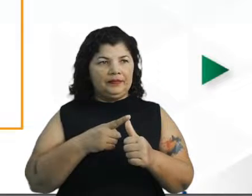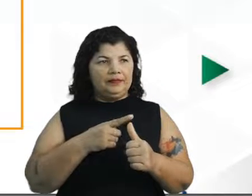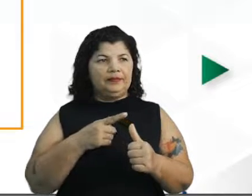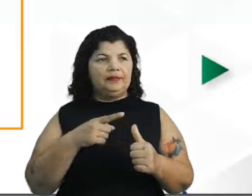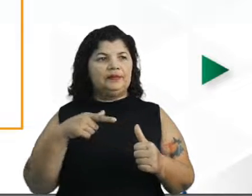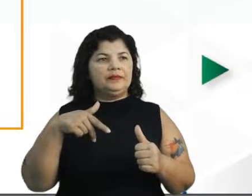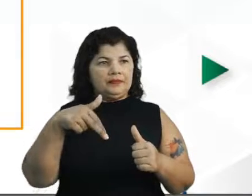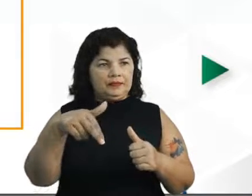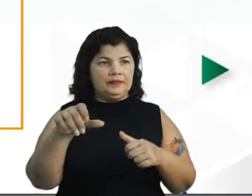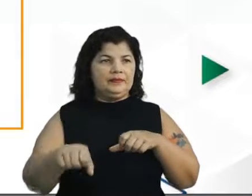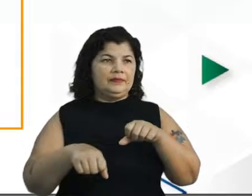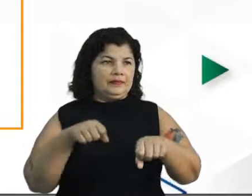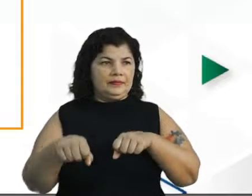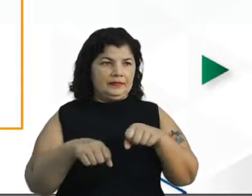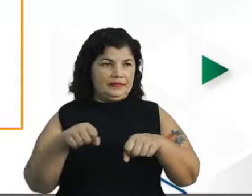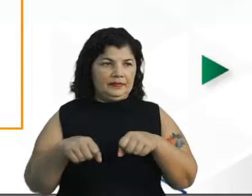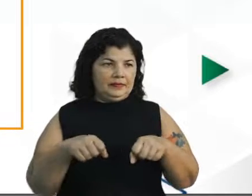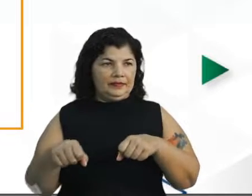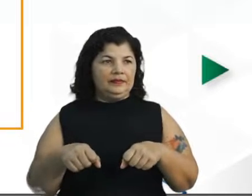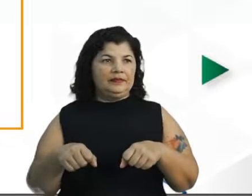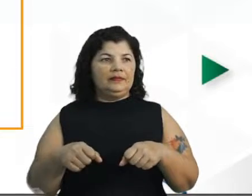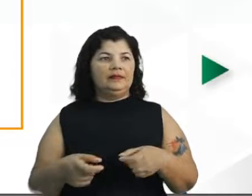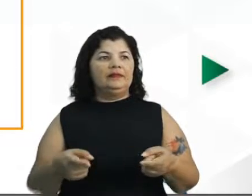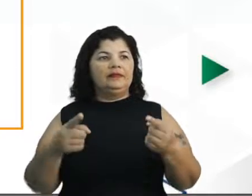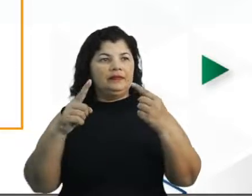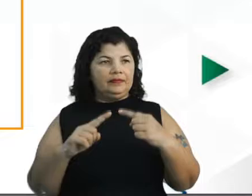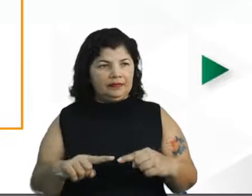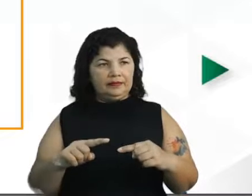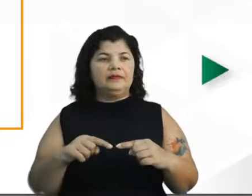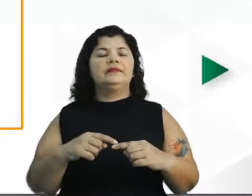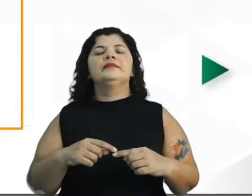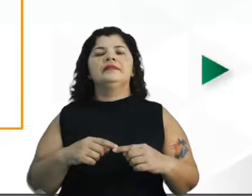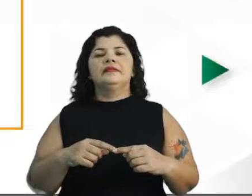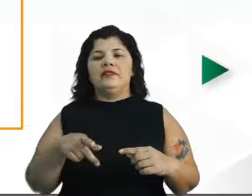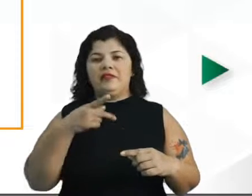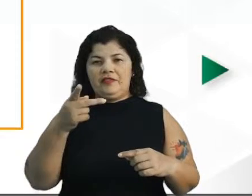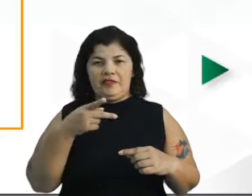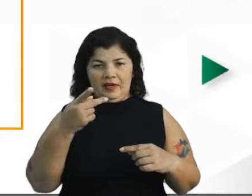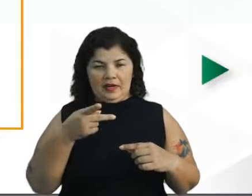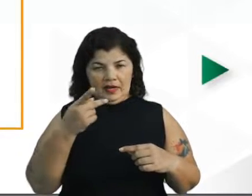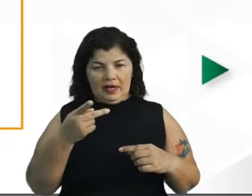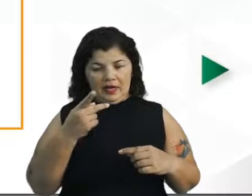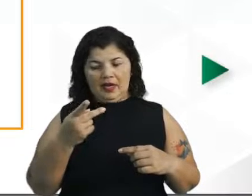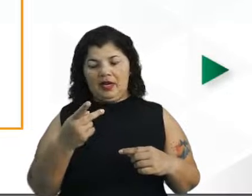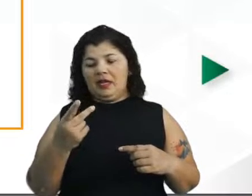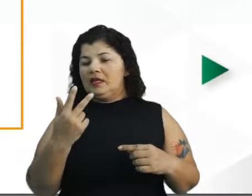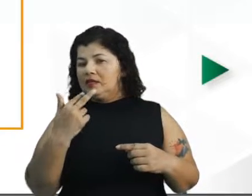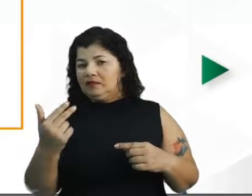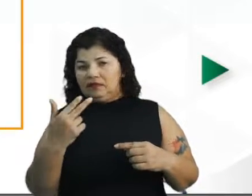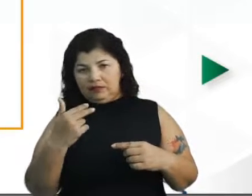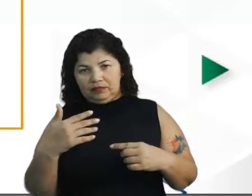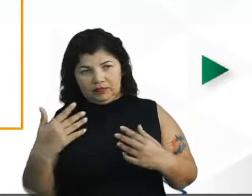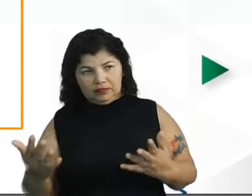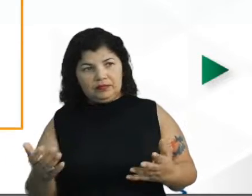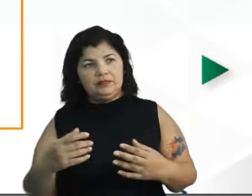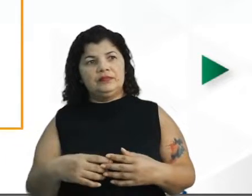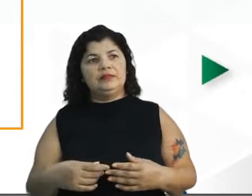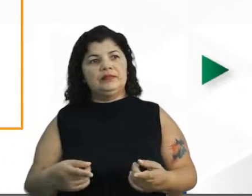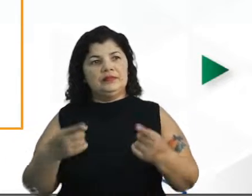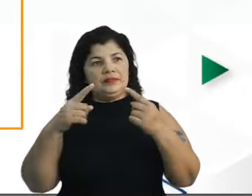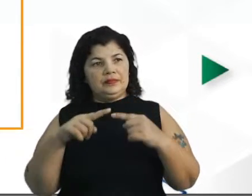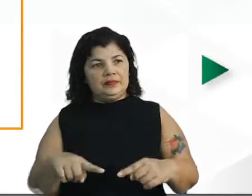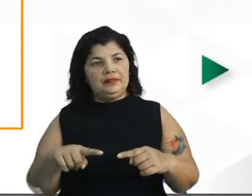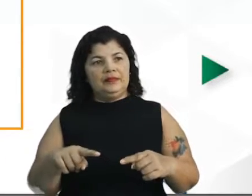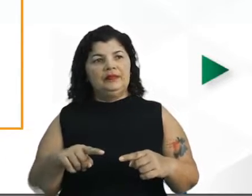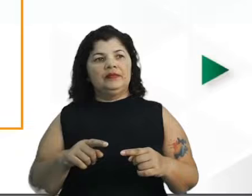de bicicleta, o speak, que seria o falar uma determinada linguagem, o play não